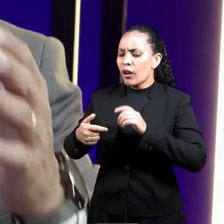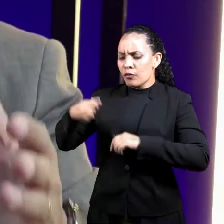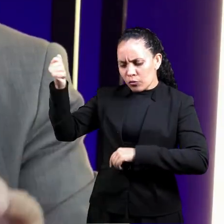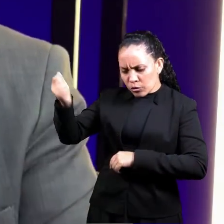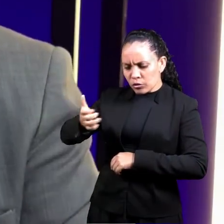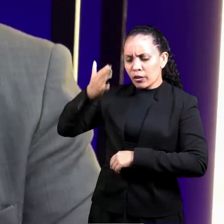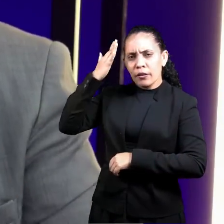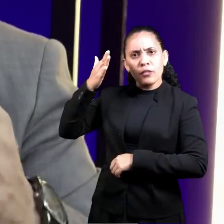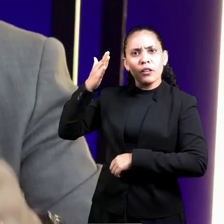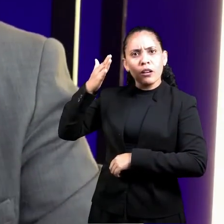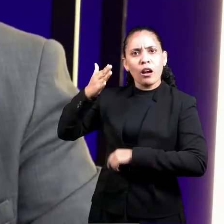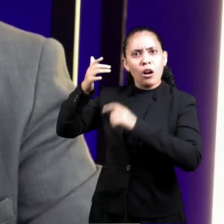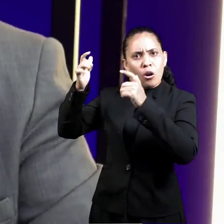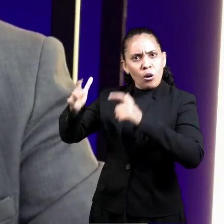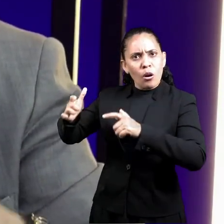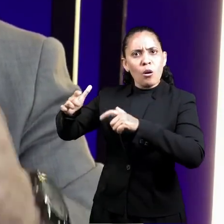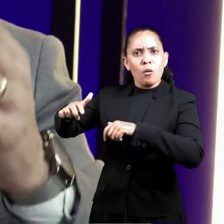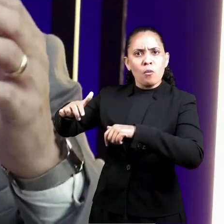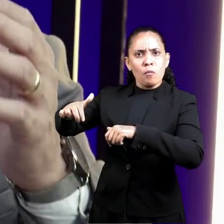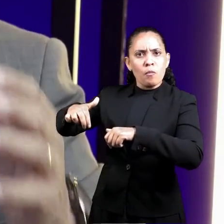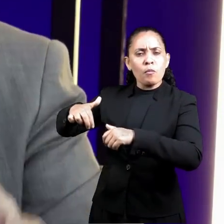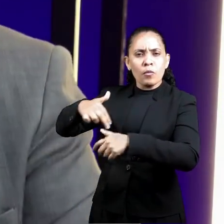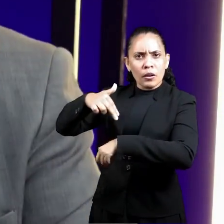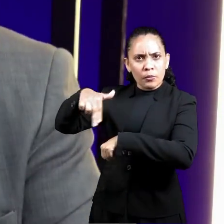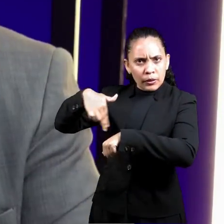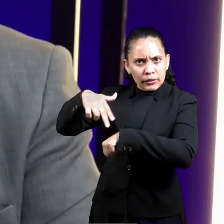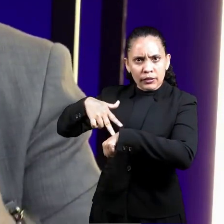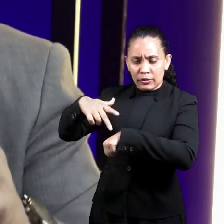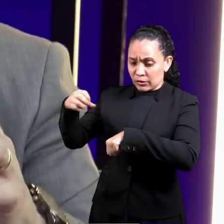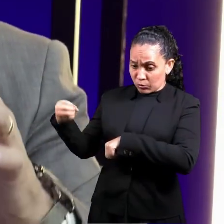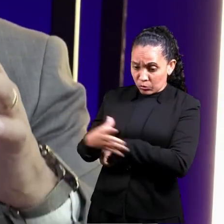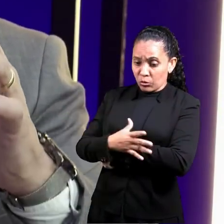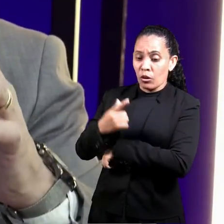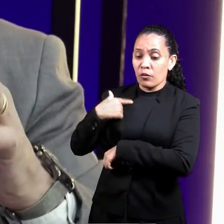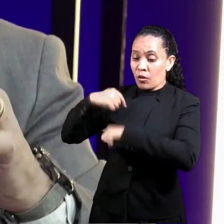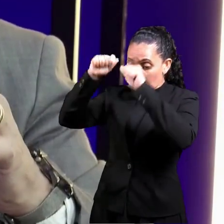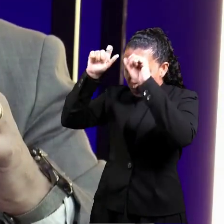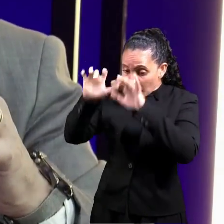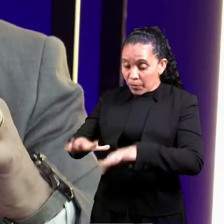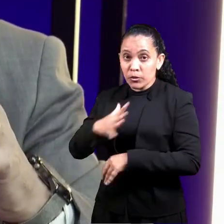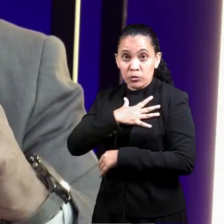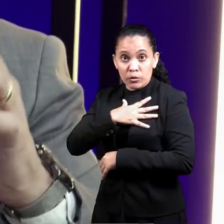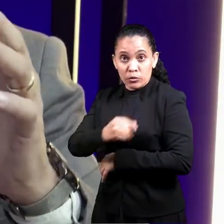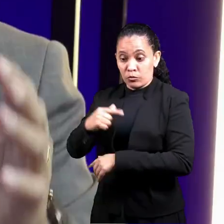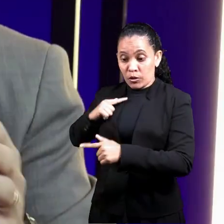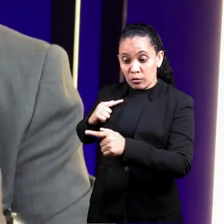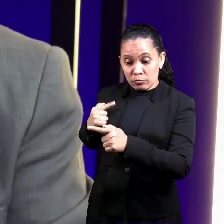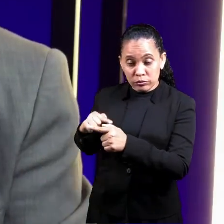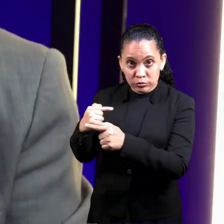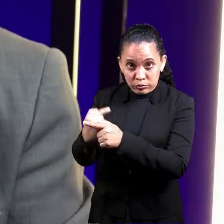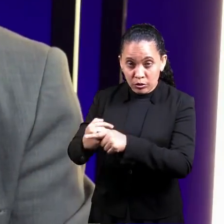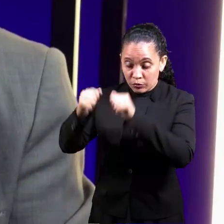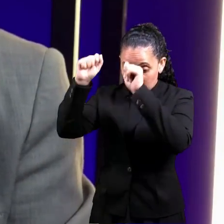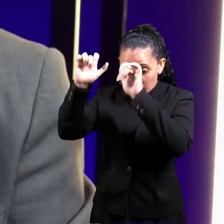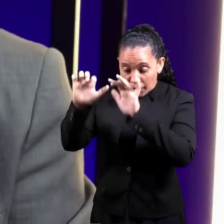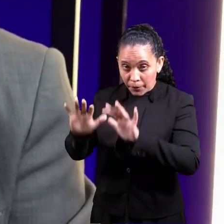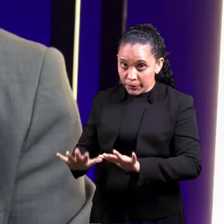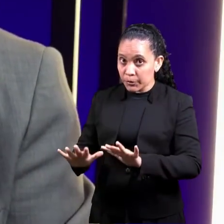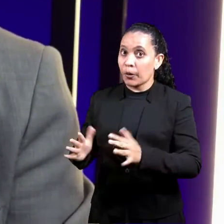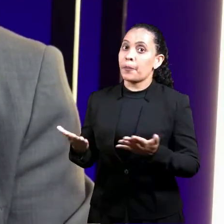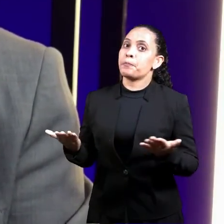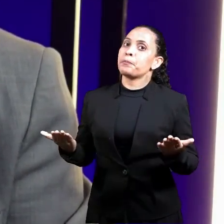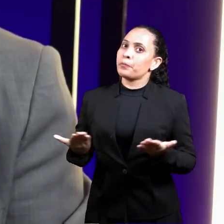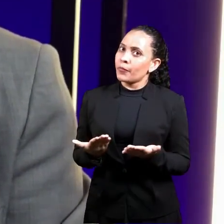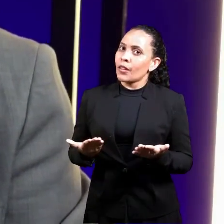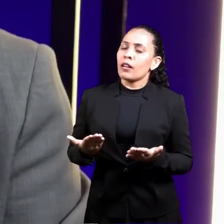né? Eu vou abençoar a sua família, os seus filhos. Então, o resultado de você